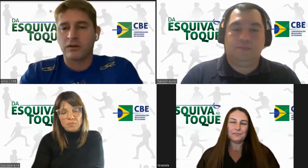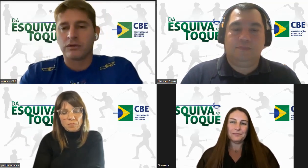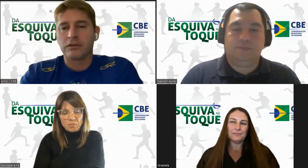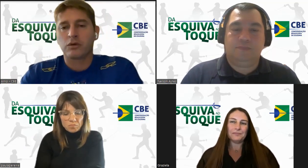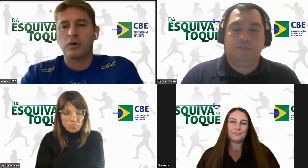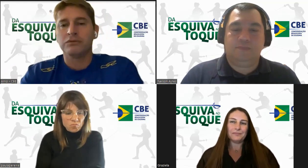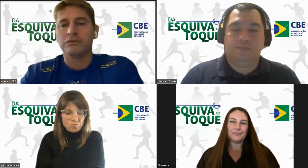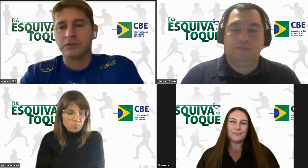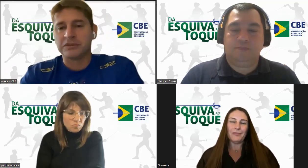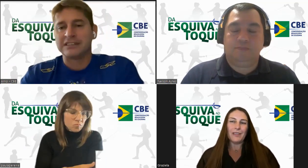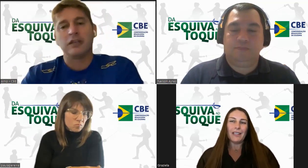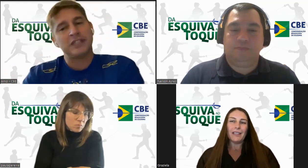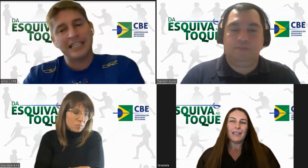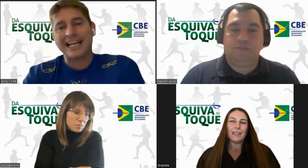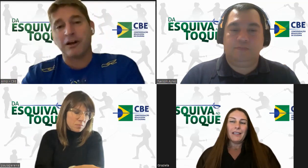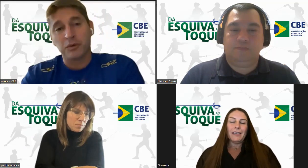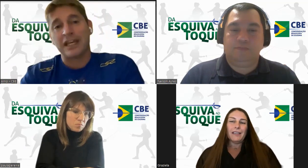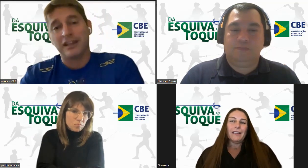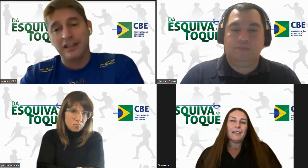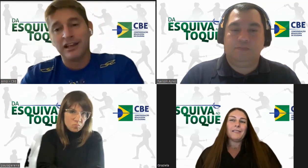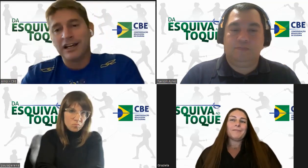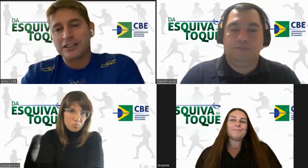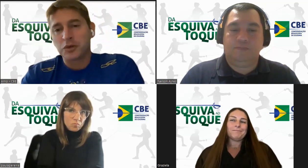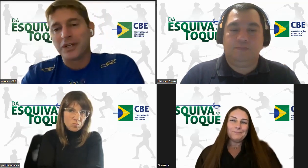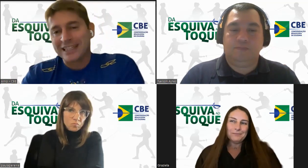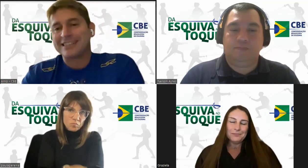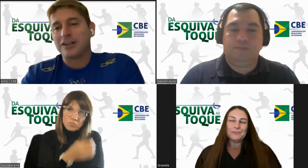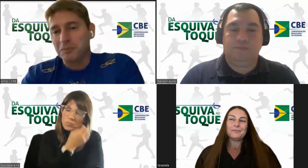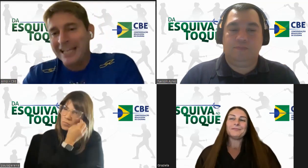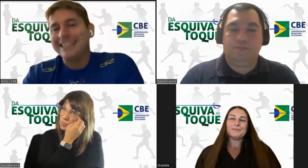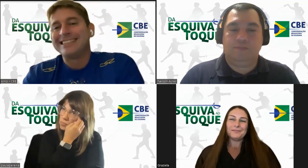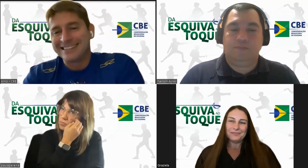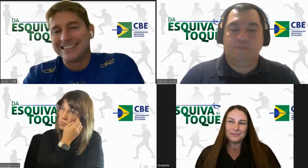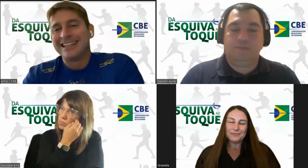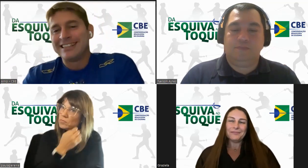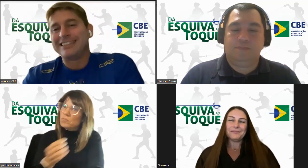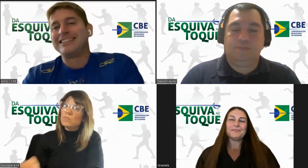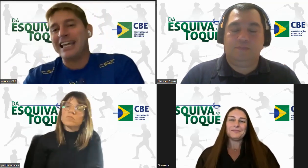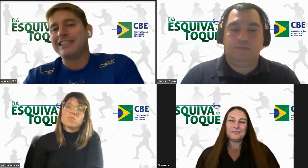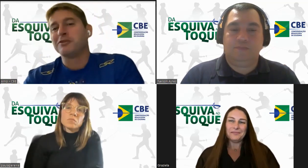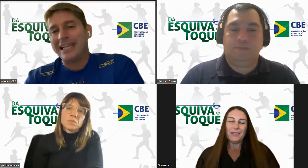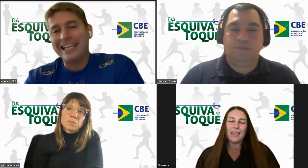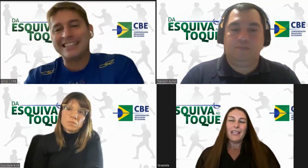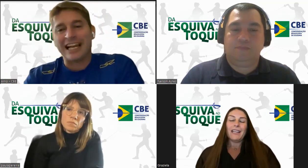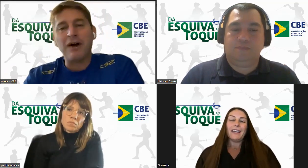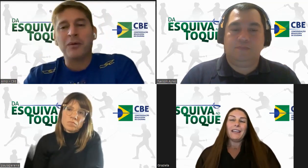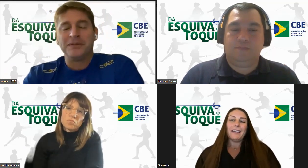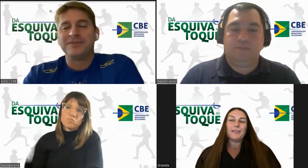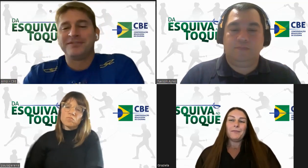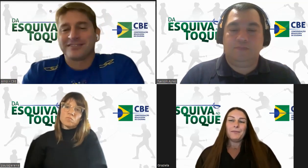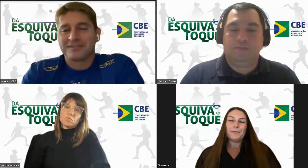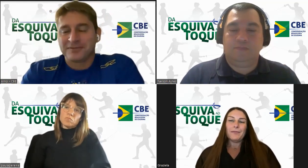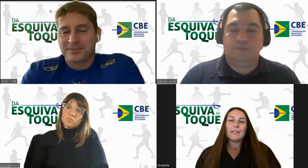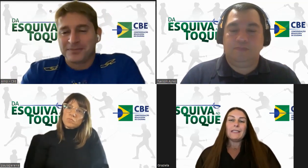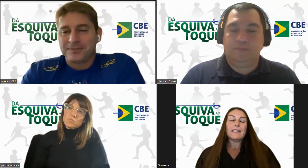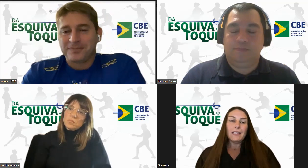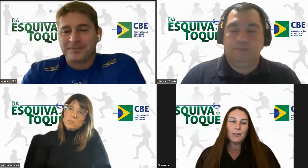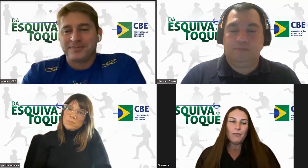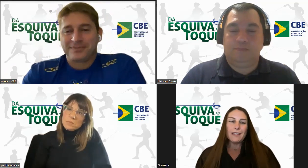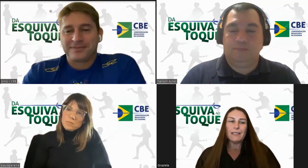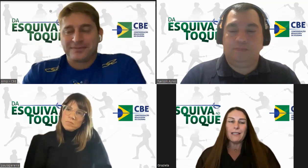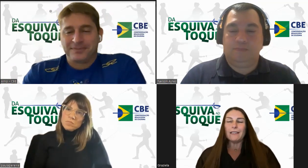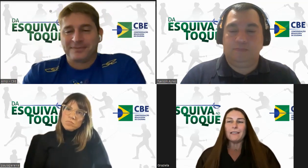em competição eu sei que cada um tem a sua orientação mais tem assim uma linha geral